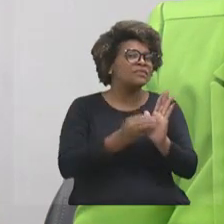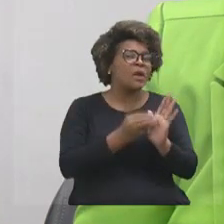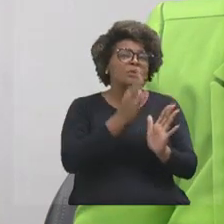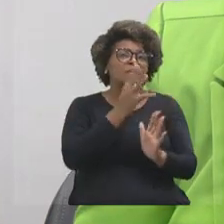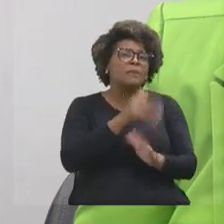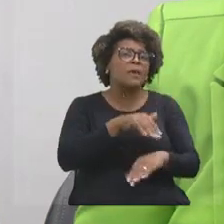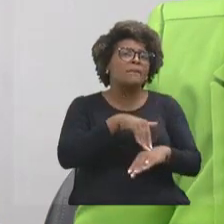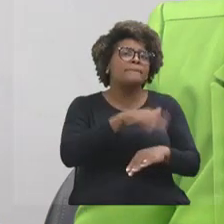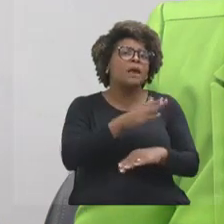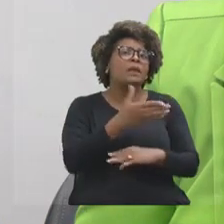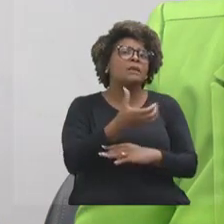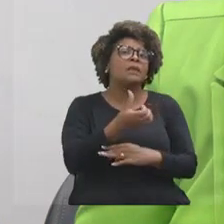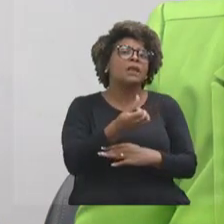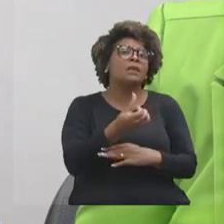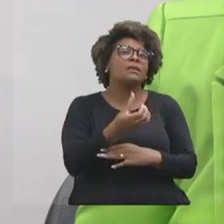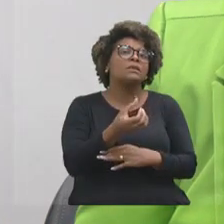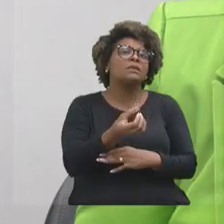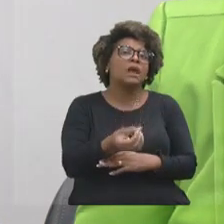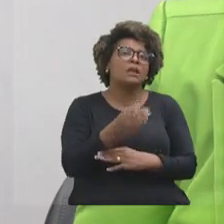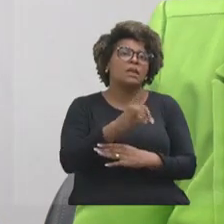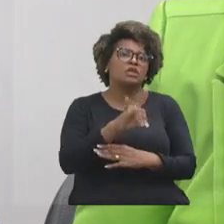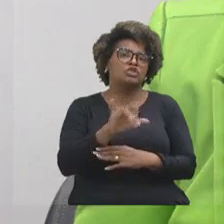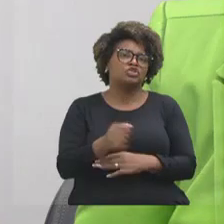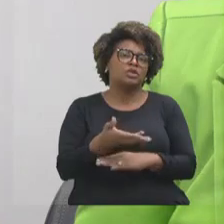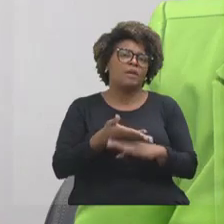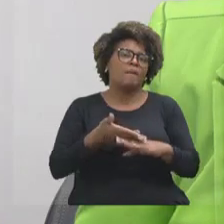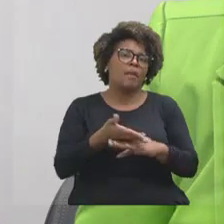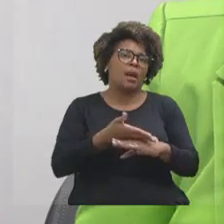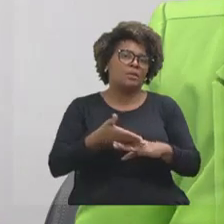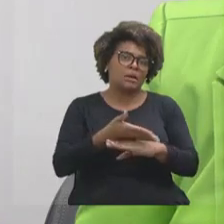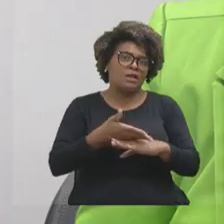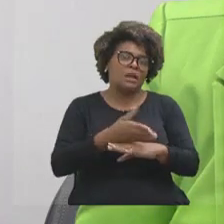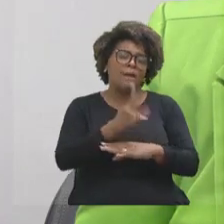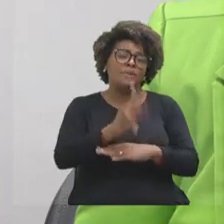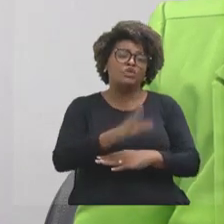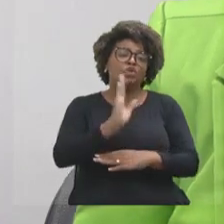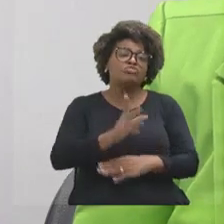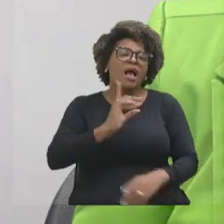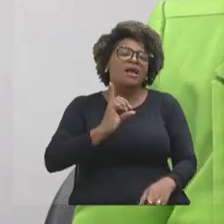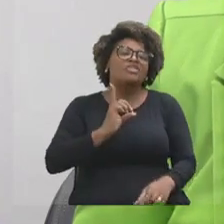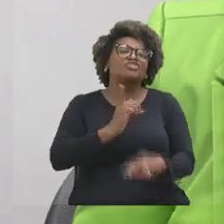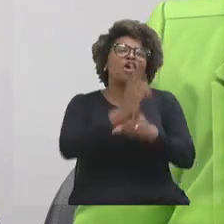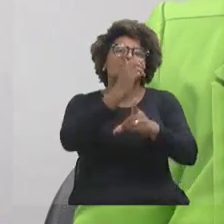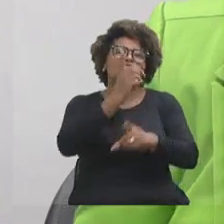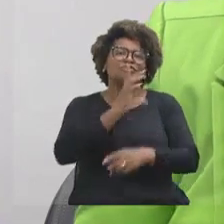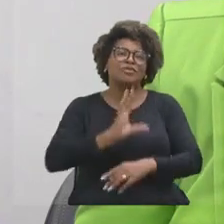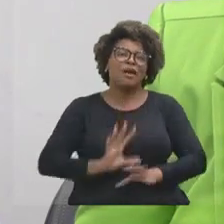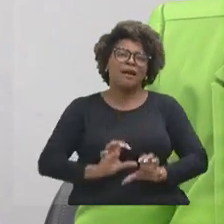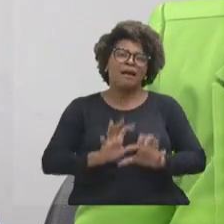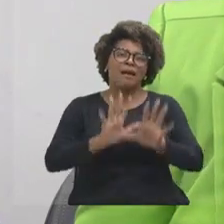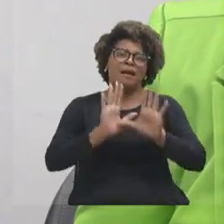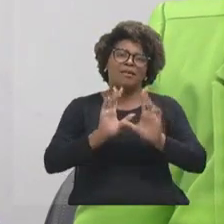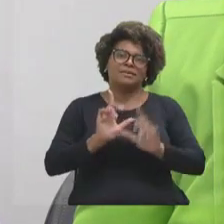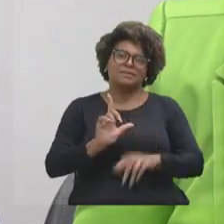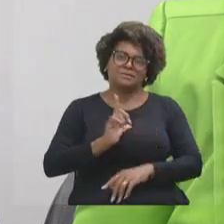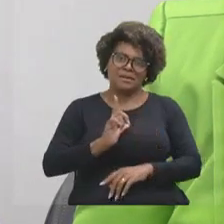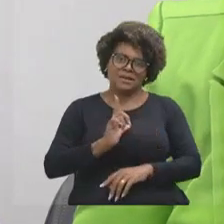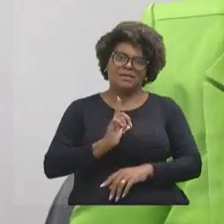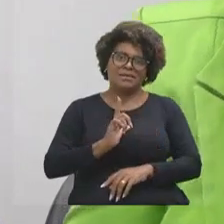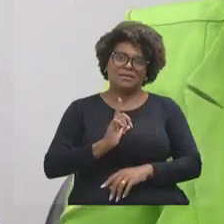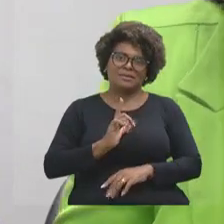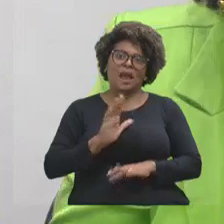de 60 dias para tratar uma pessoa já diagnosticada com câncer tem consulta que tá demorando 70